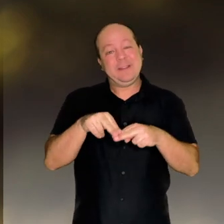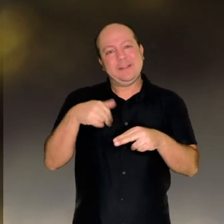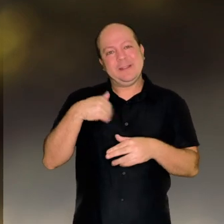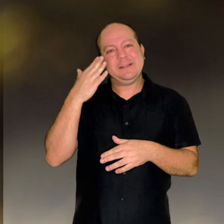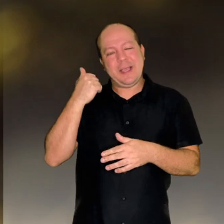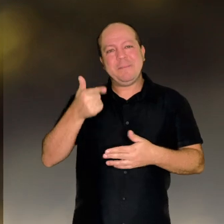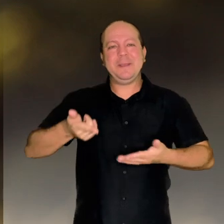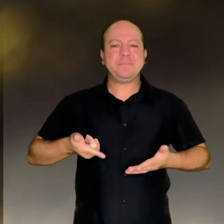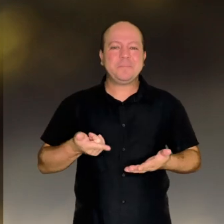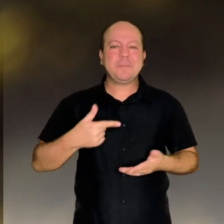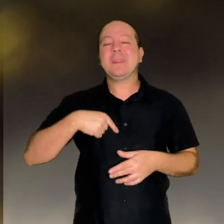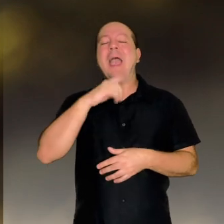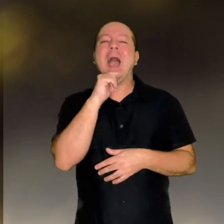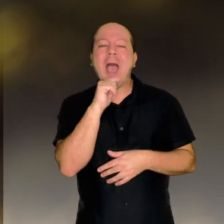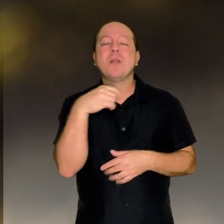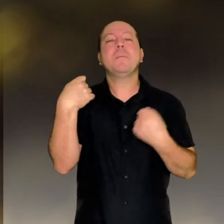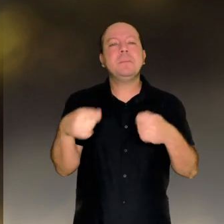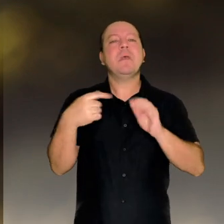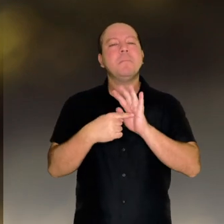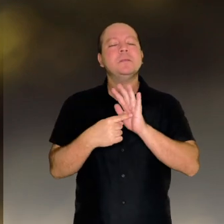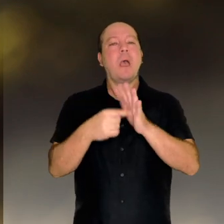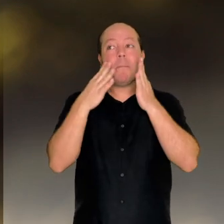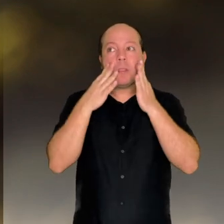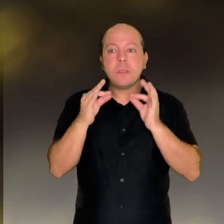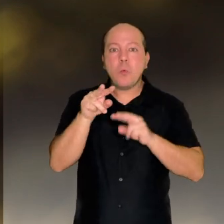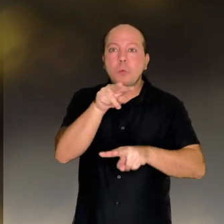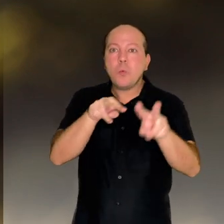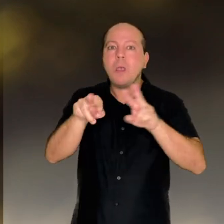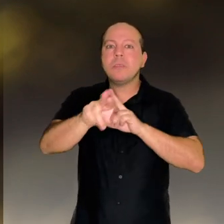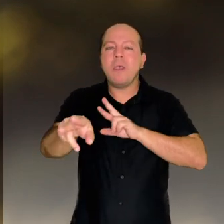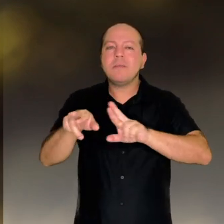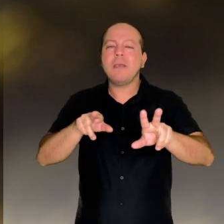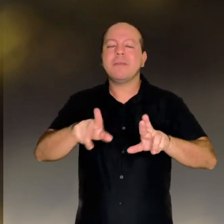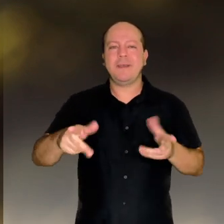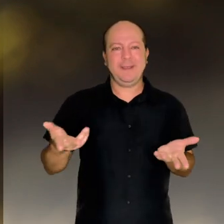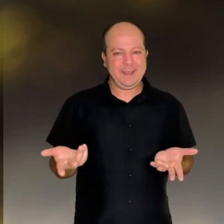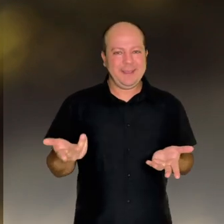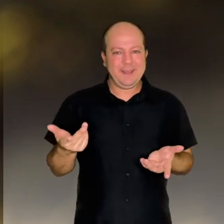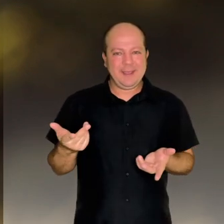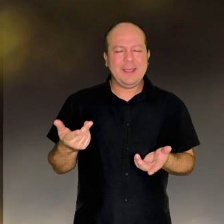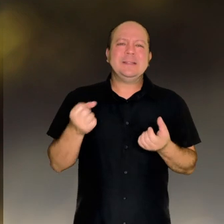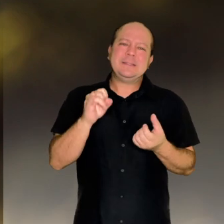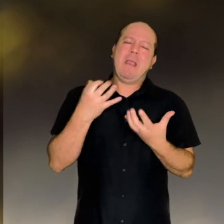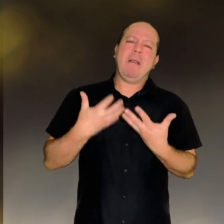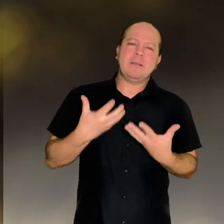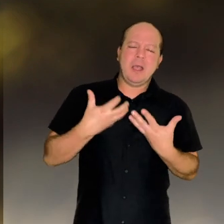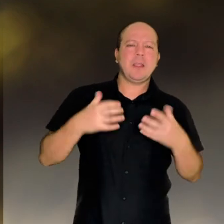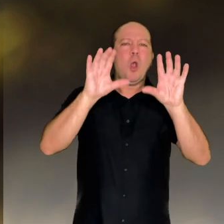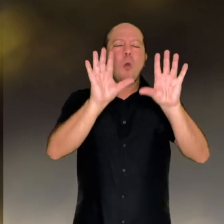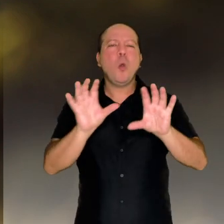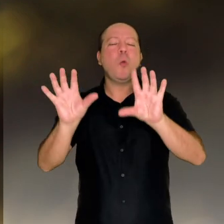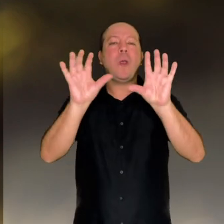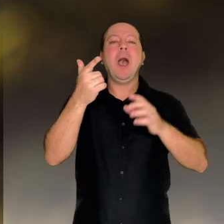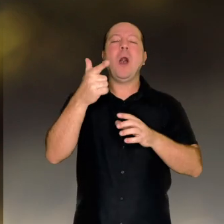águas. Há águas e águas. Você tem que prestar atenção na diferença dela, né? Então tem a nuvem cansada e